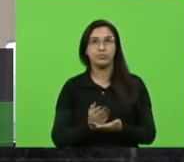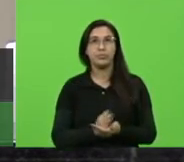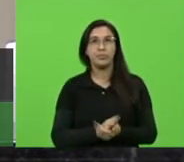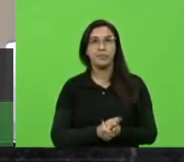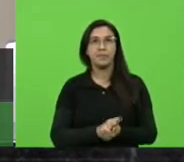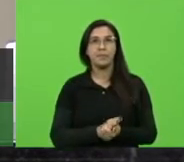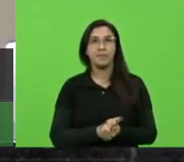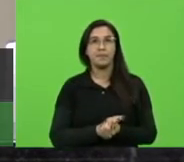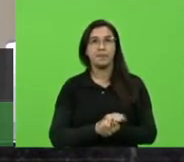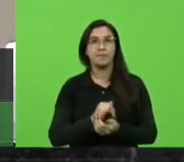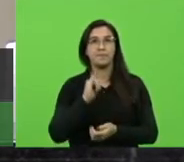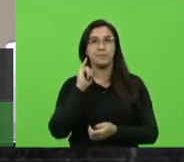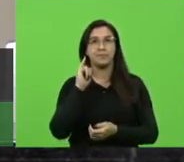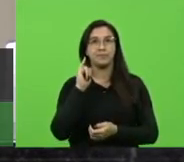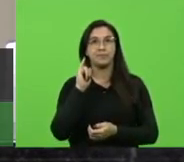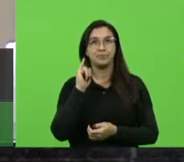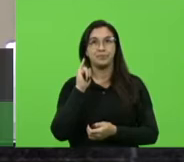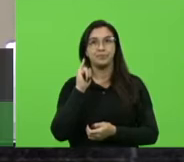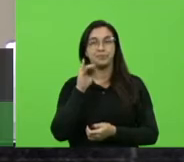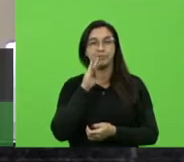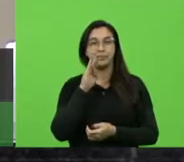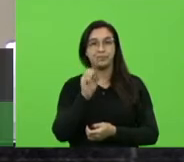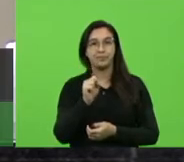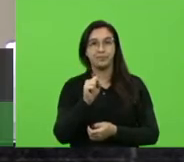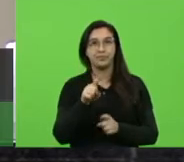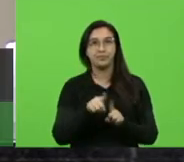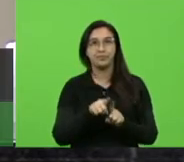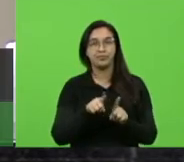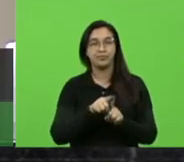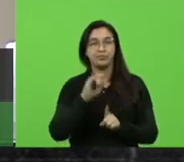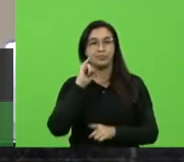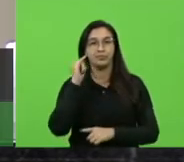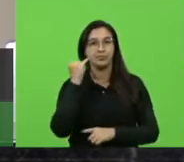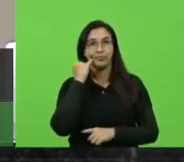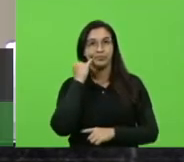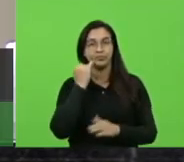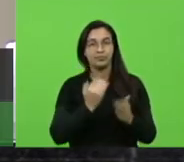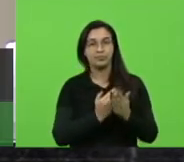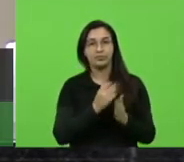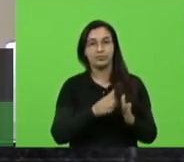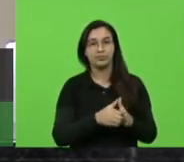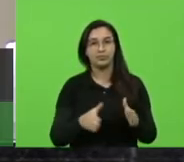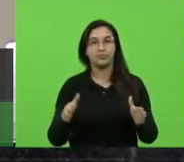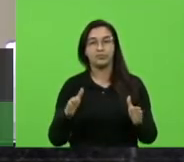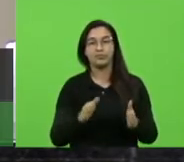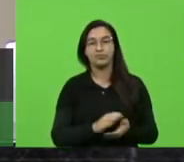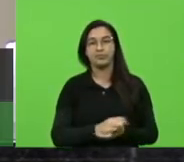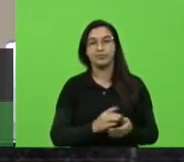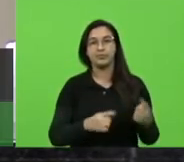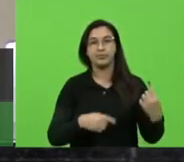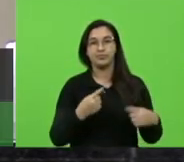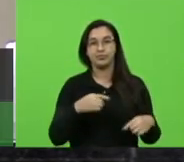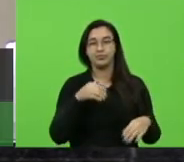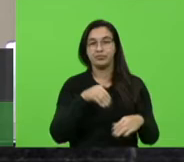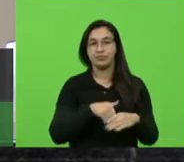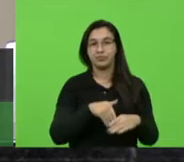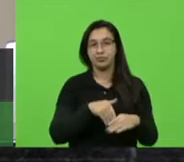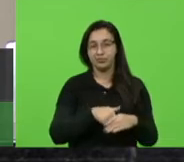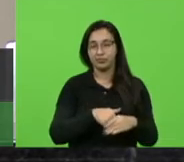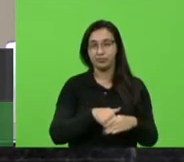Voto contrário, deputado Bruno Souza, deputado Gessé Lopes. Aprovado por maioria. Discussão e votação em turno único do projeto de lei